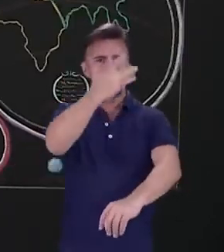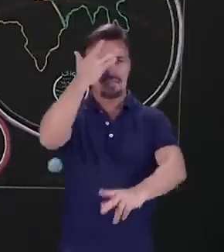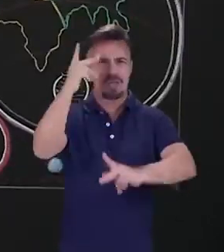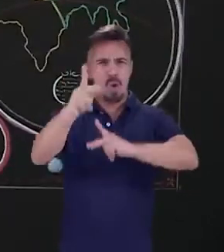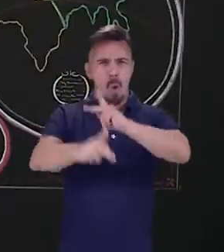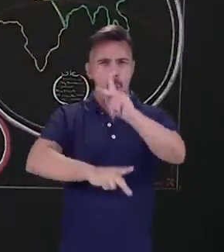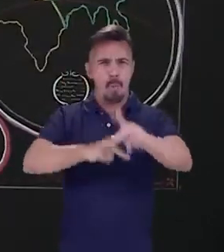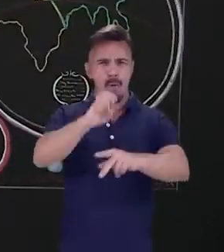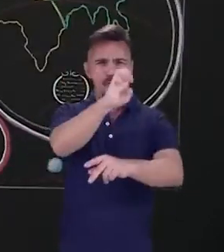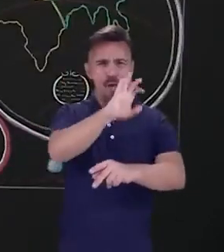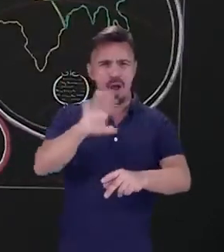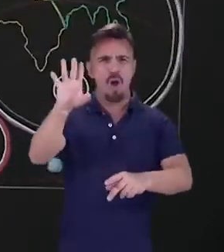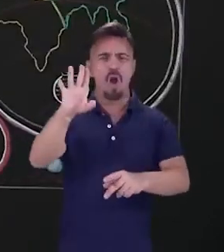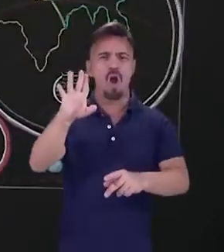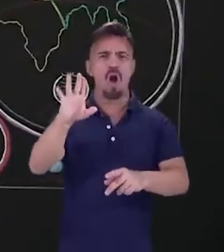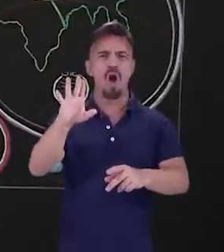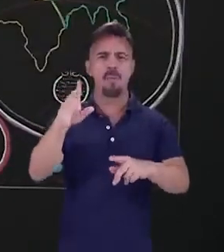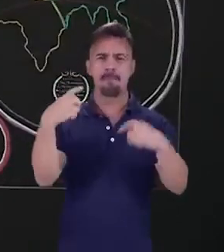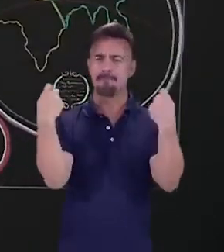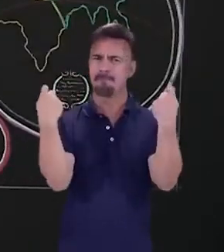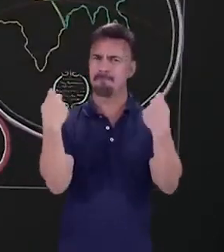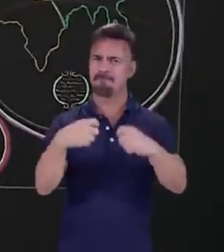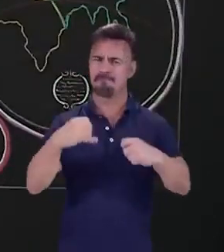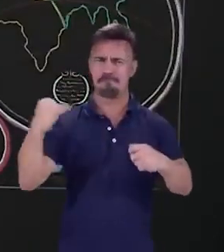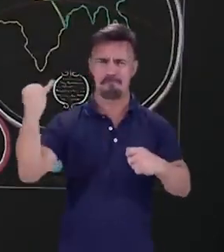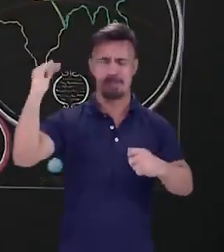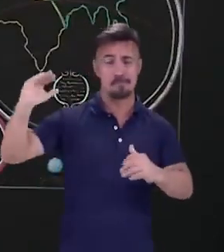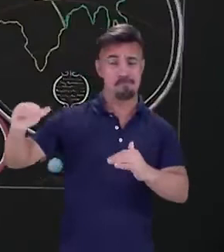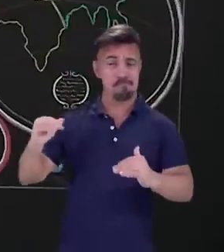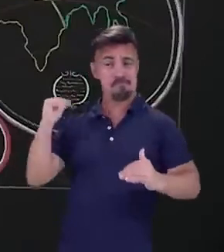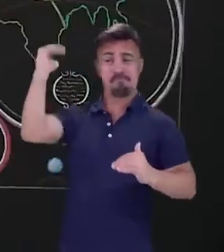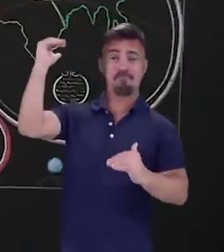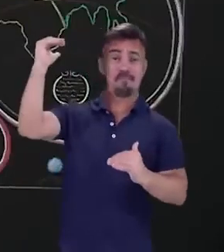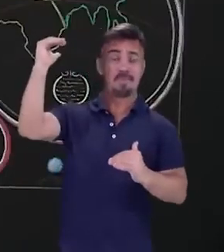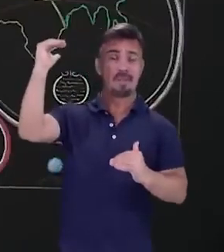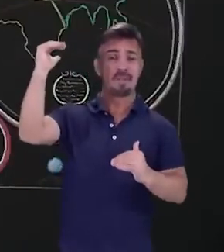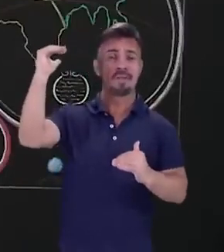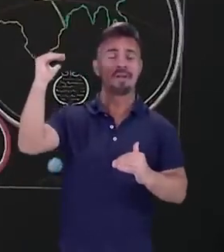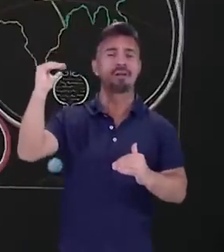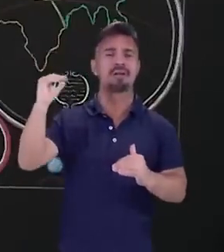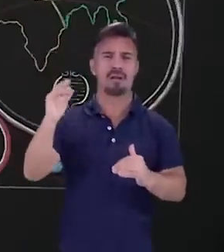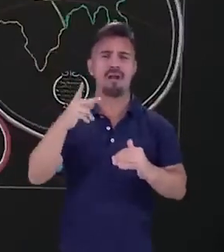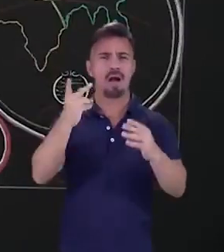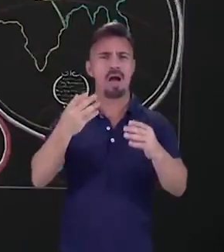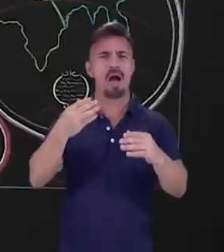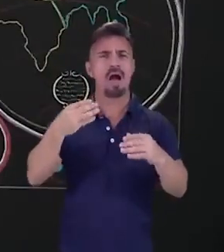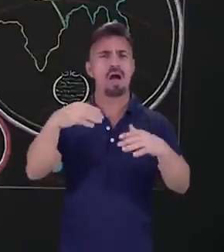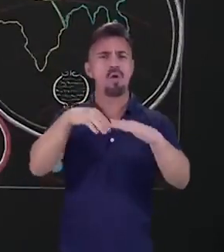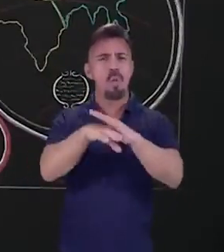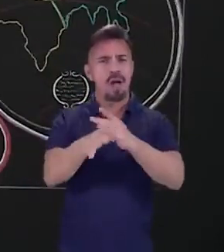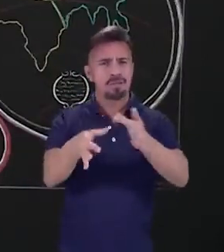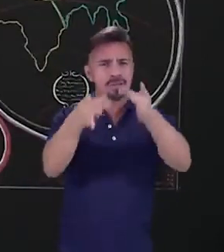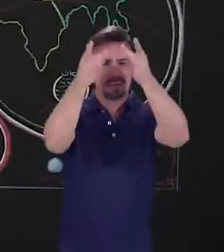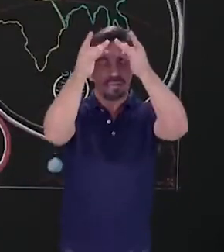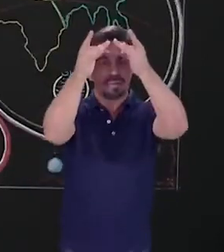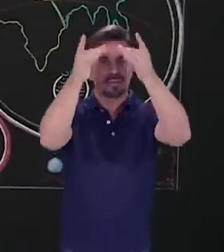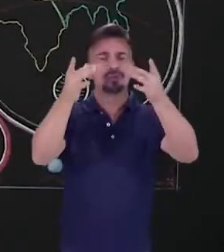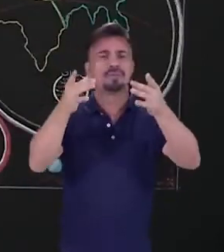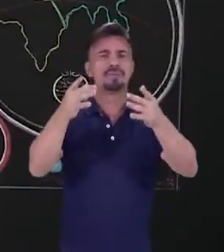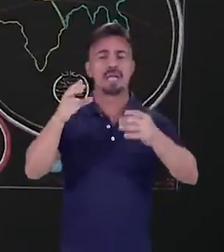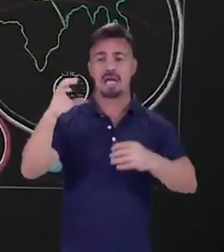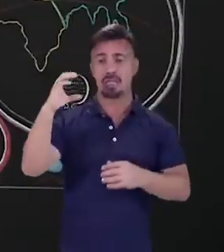maneira de organização da Europa, era necessariamente superior. Eu vou contar para você, eu quero que você guarde isso de uma maneira muito especial.